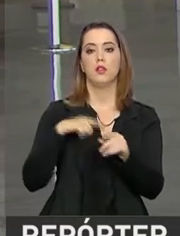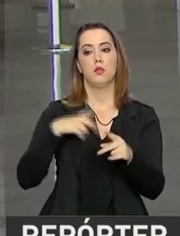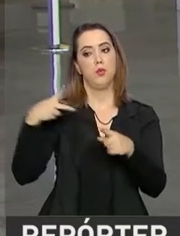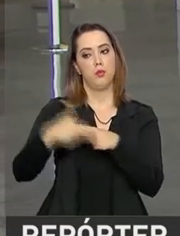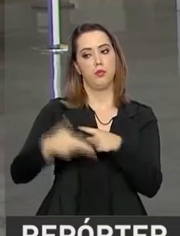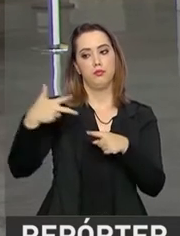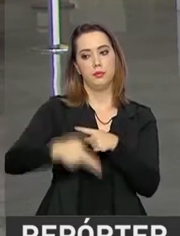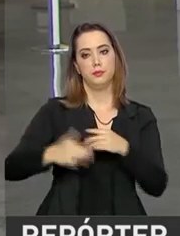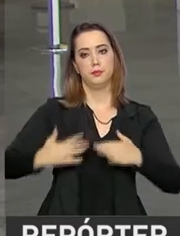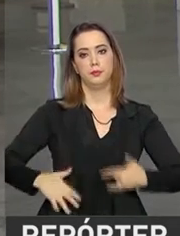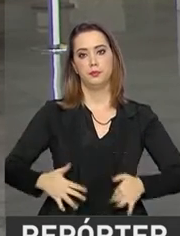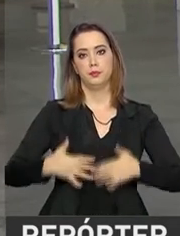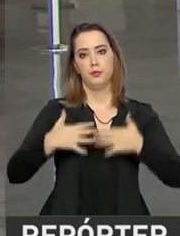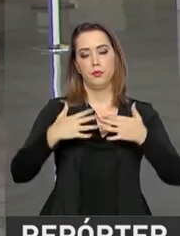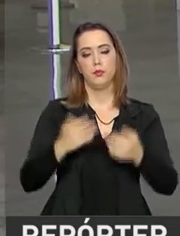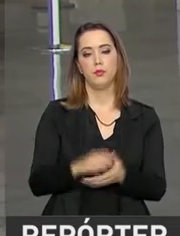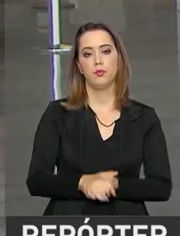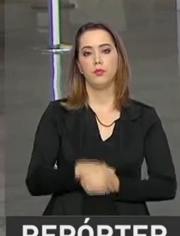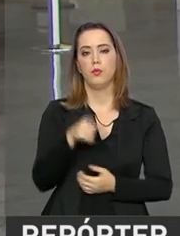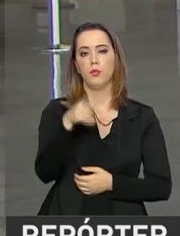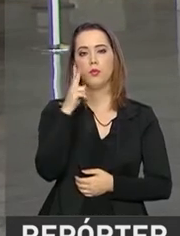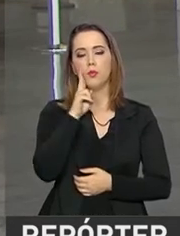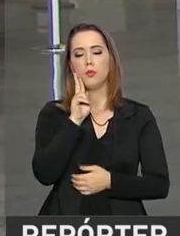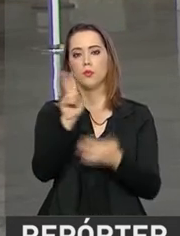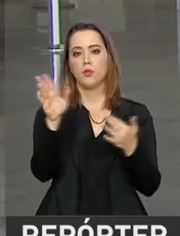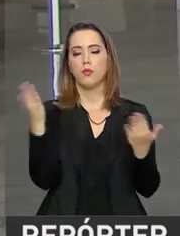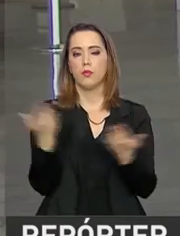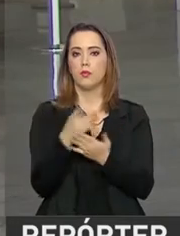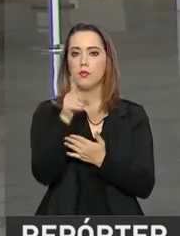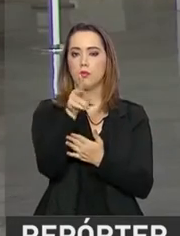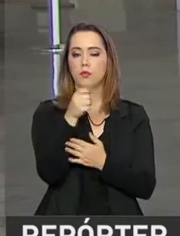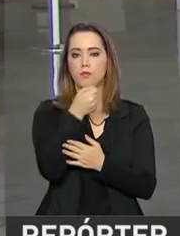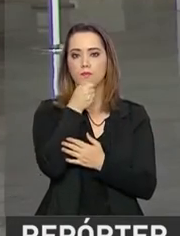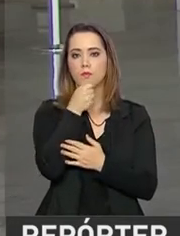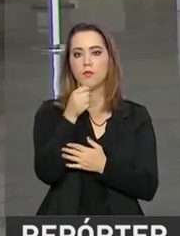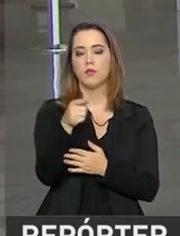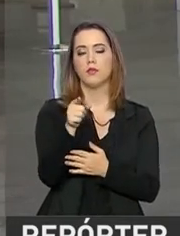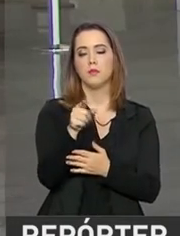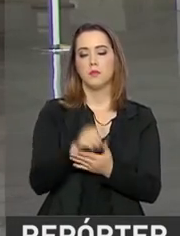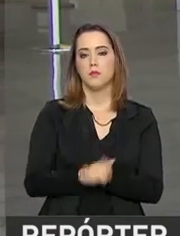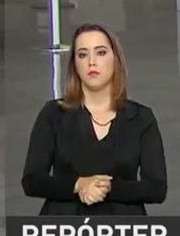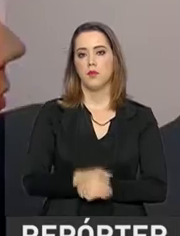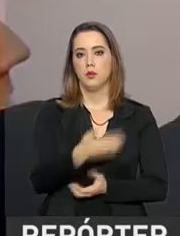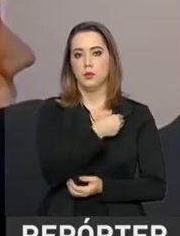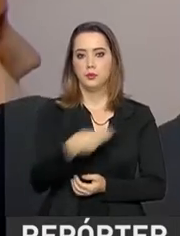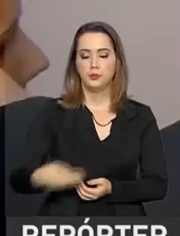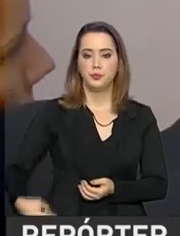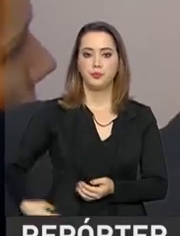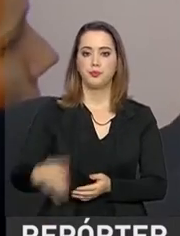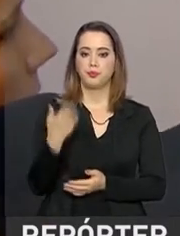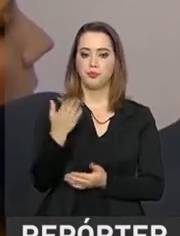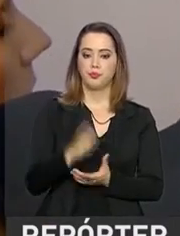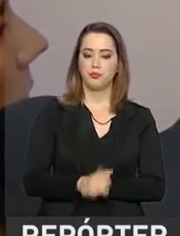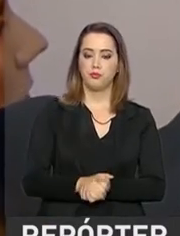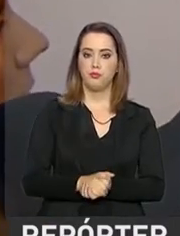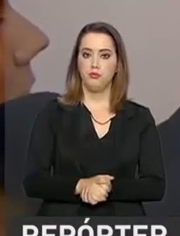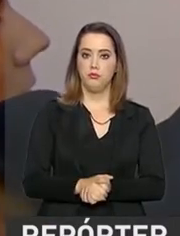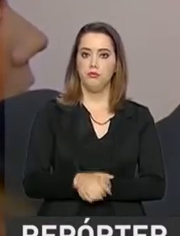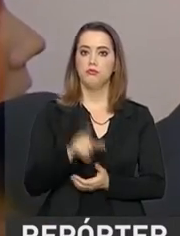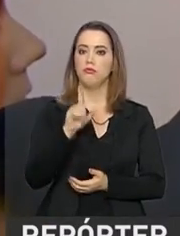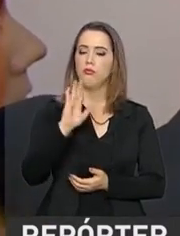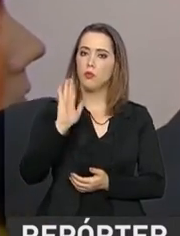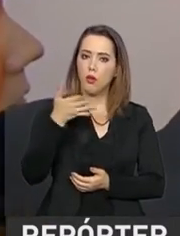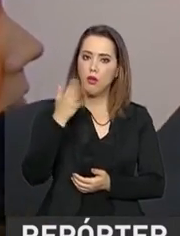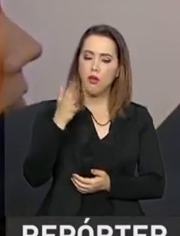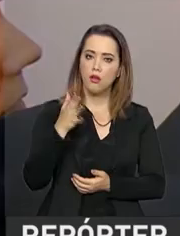despesas vamos ouvir agora um trecho da entrevista do ministro-chefe da casa civil Eliseu Padilha é especialmente